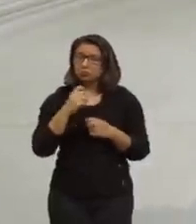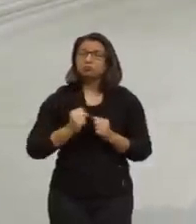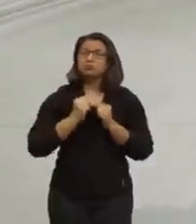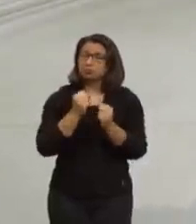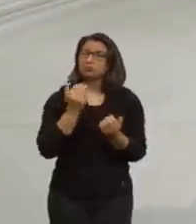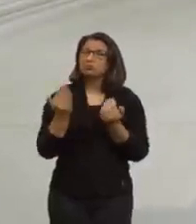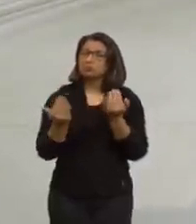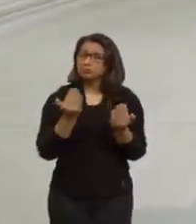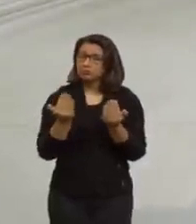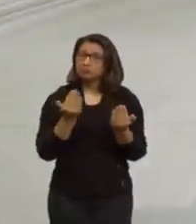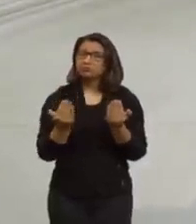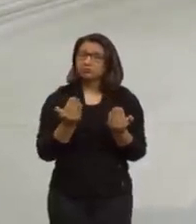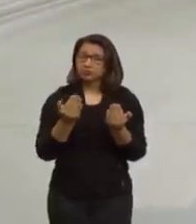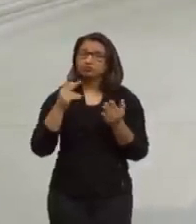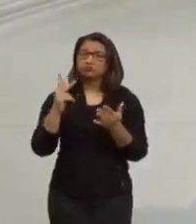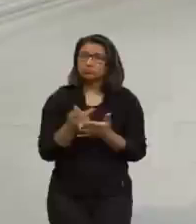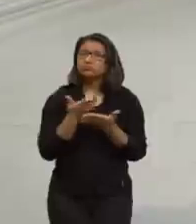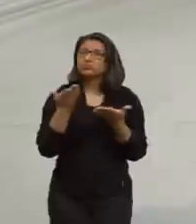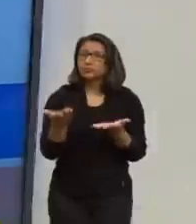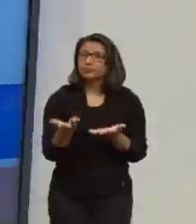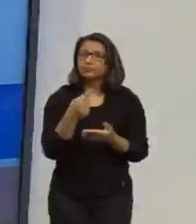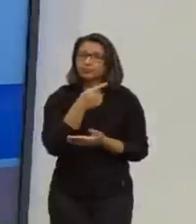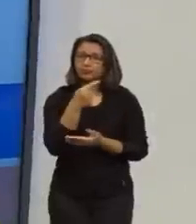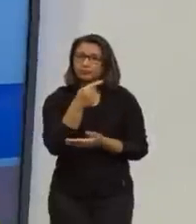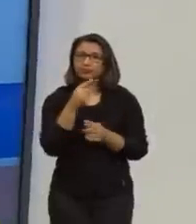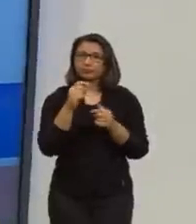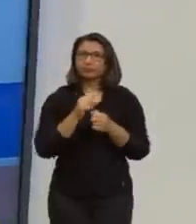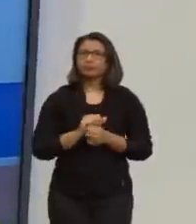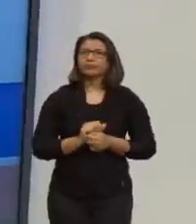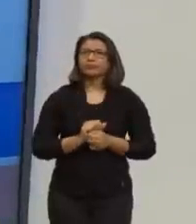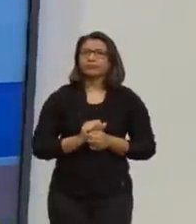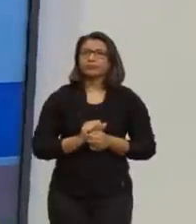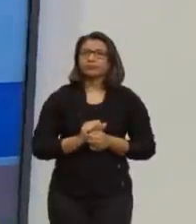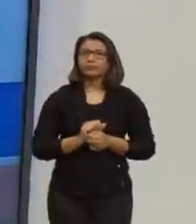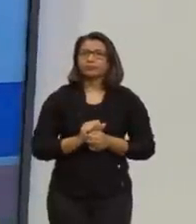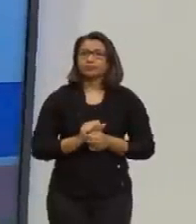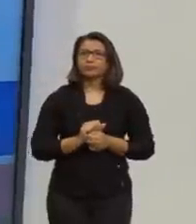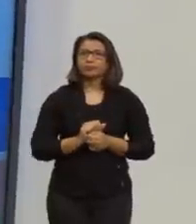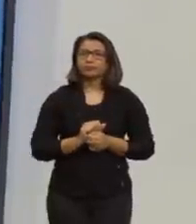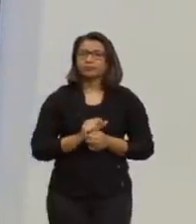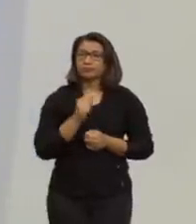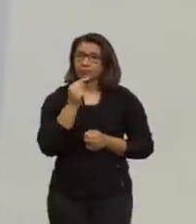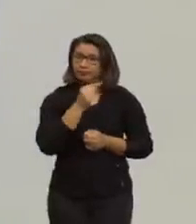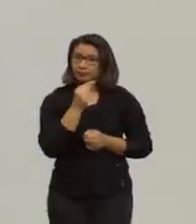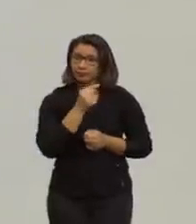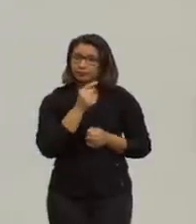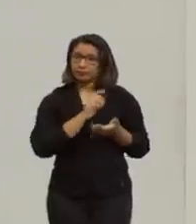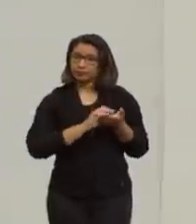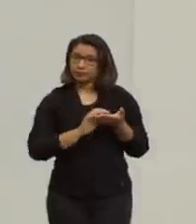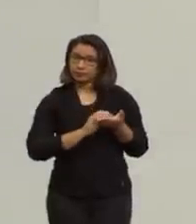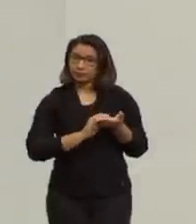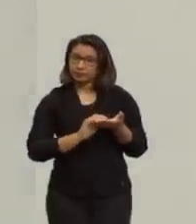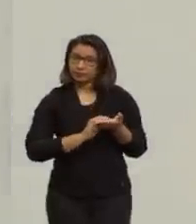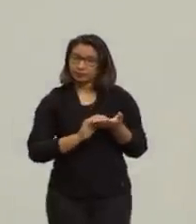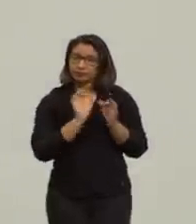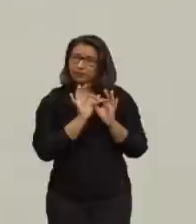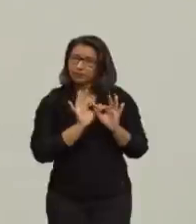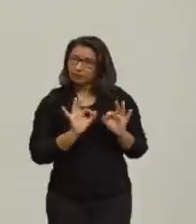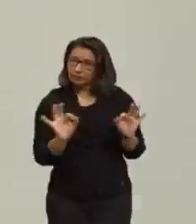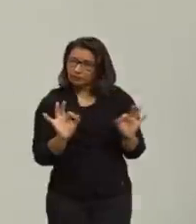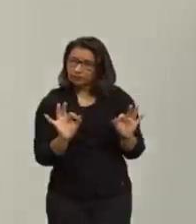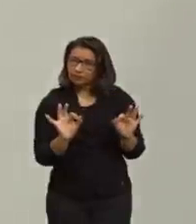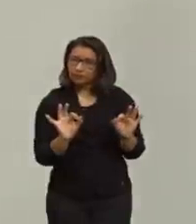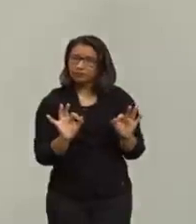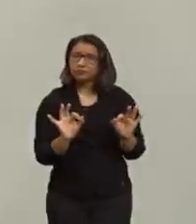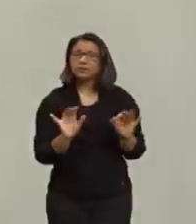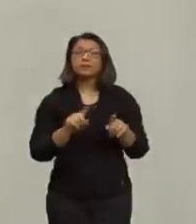gente, que aconteça, ó, 15 vezes 1,5. Porque esse cálculo, ele é simplesinho,